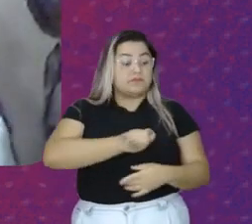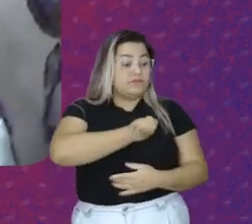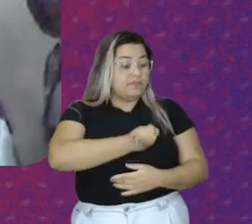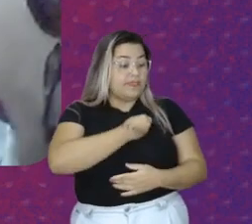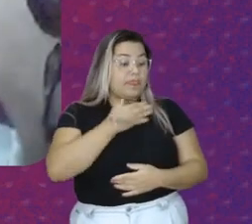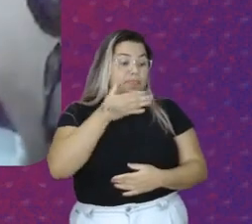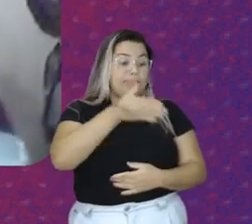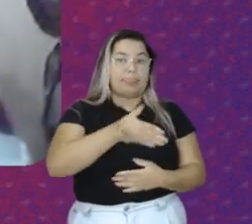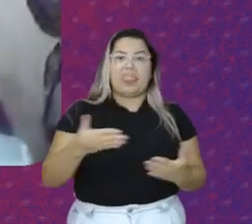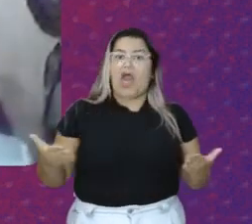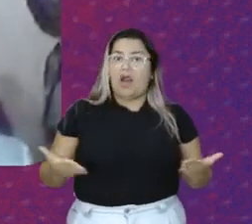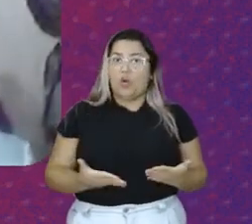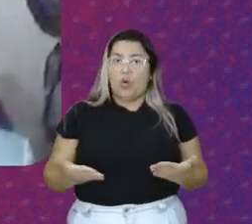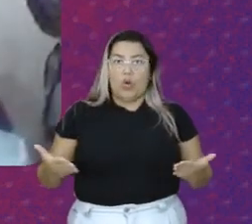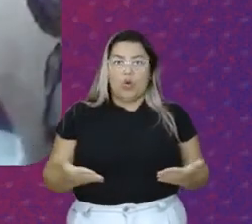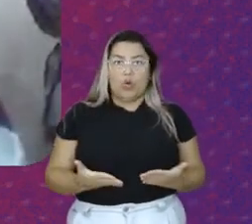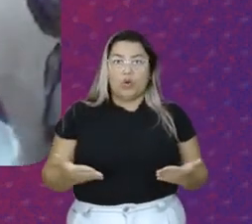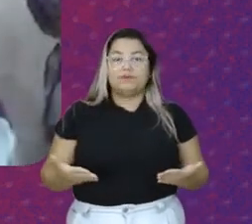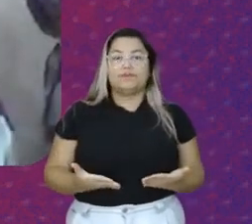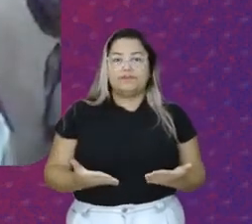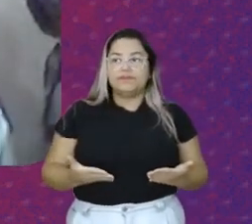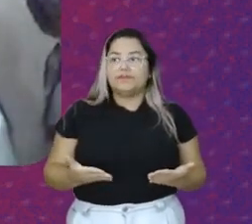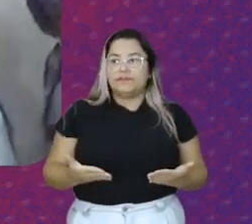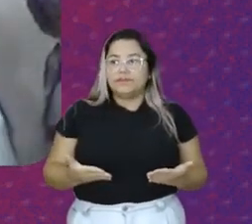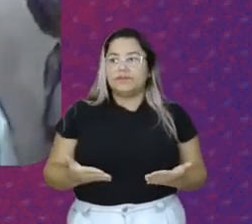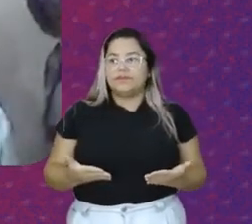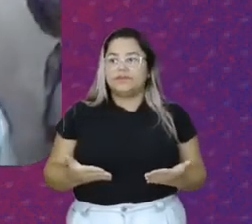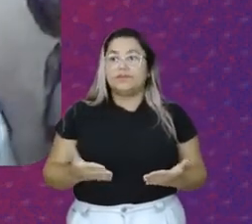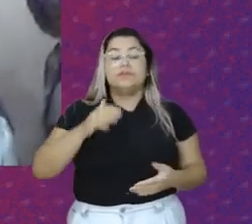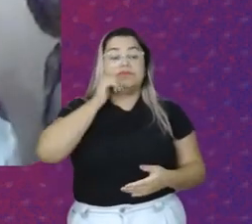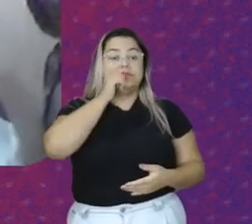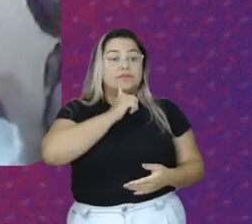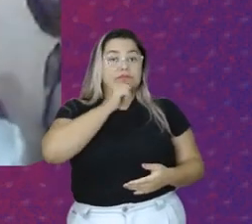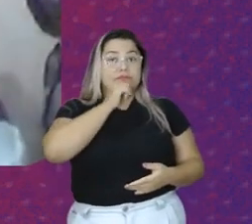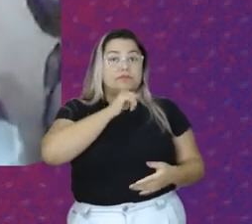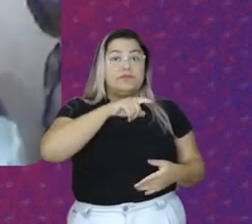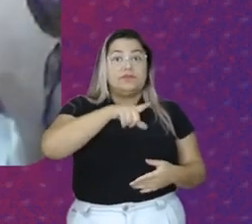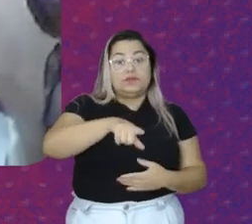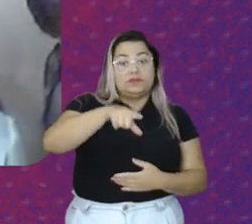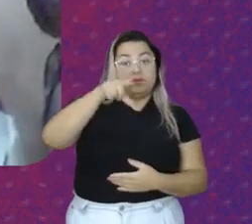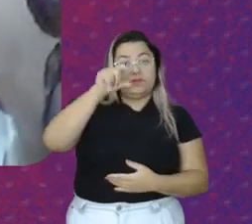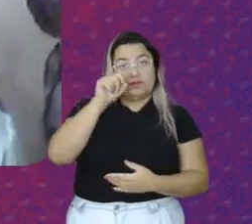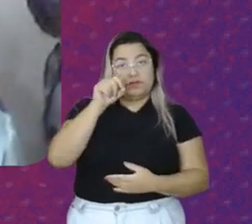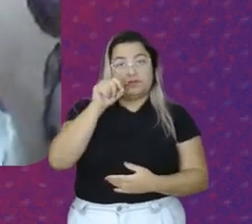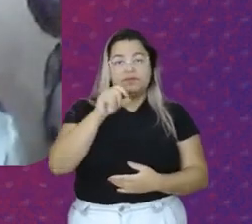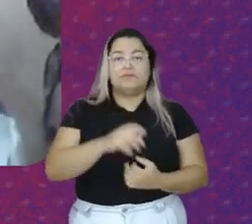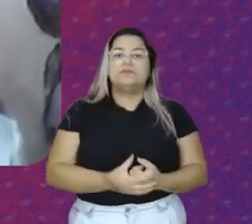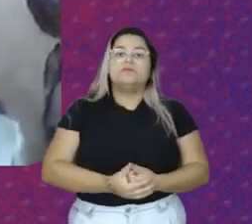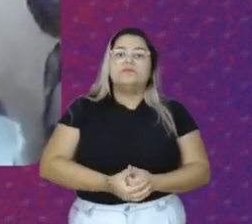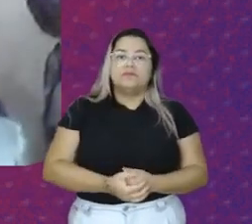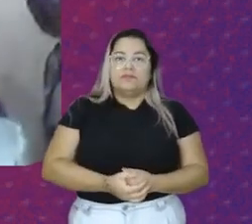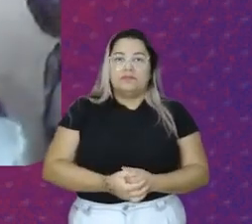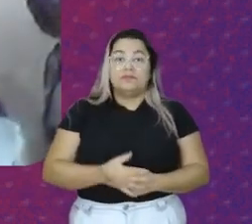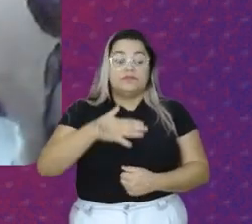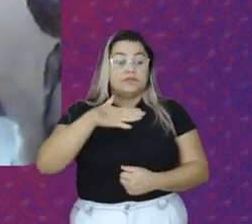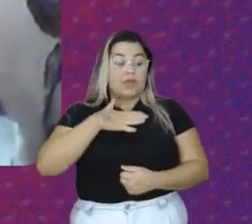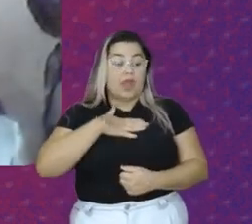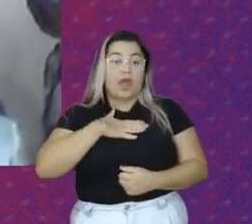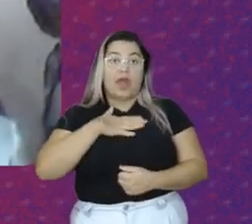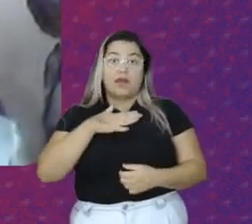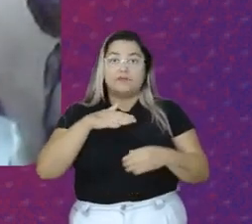participando neste momento de Mulheres Eleitas. A minha